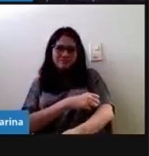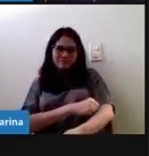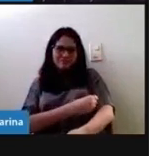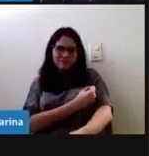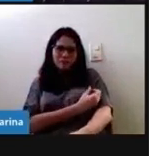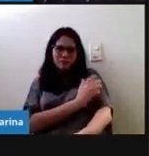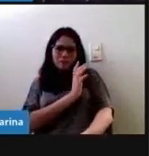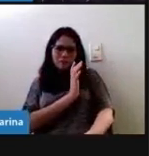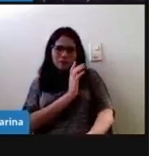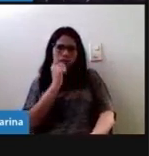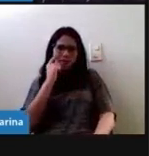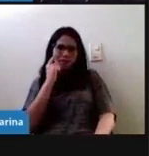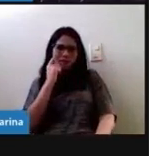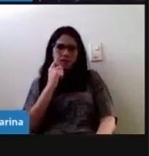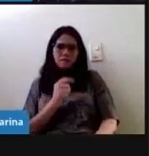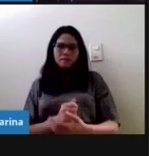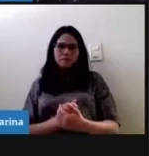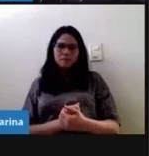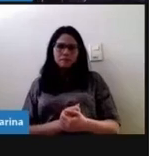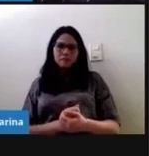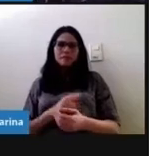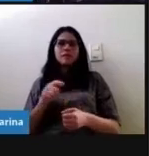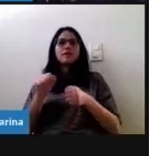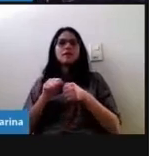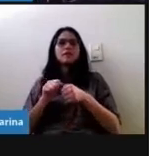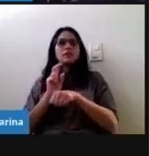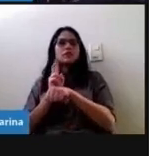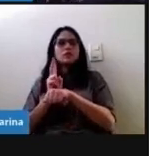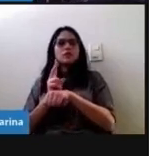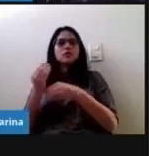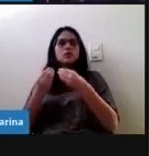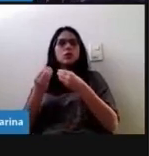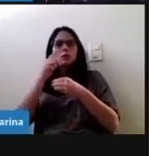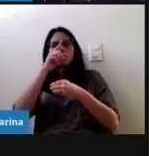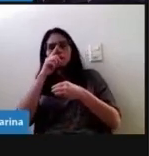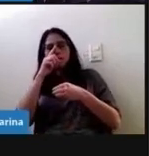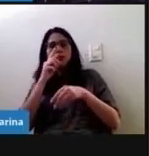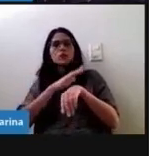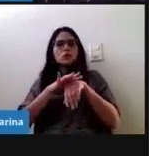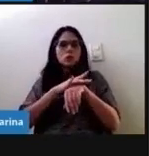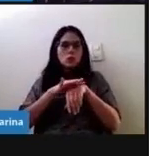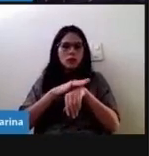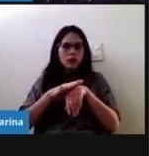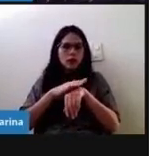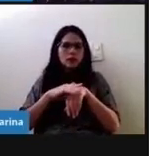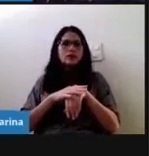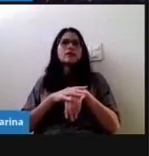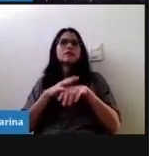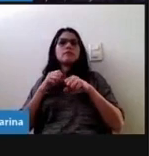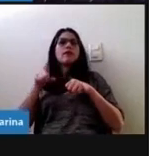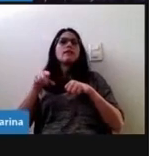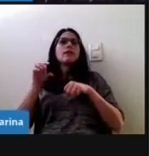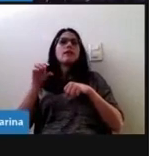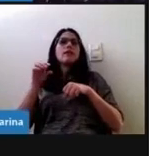pelo Vigitel, que é a vigilância de fatores de risco para doenças crônicas não transmissíveis do Ministério da